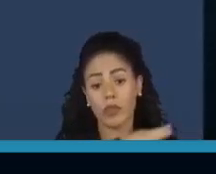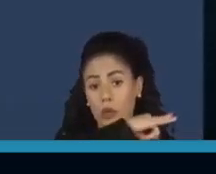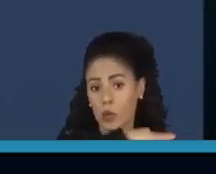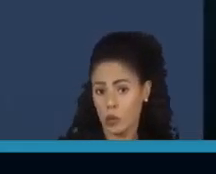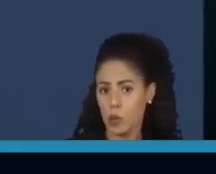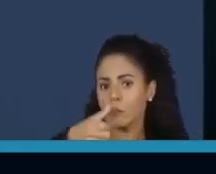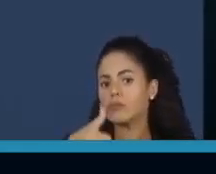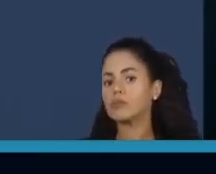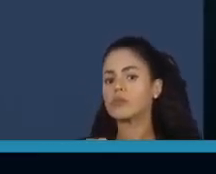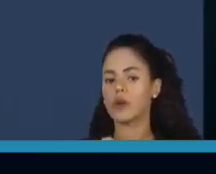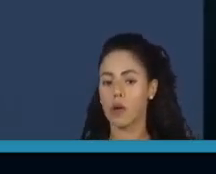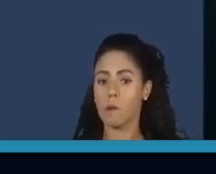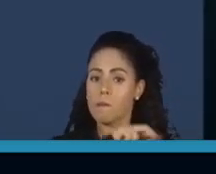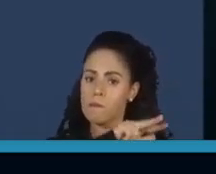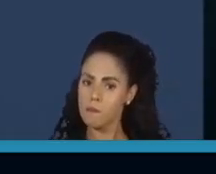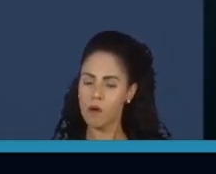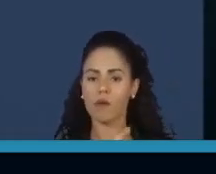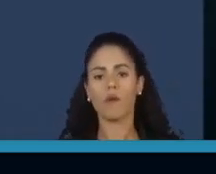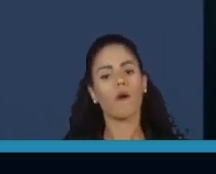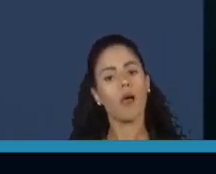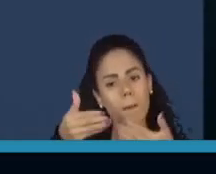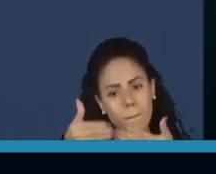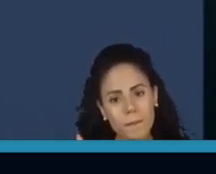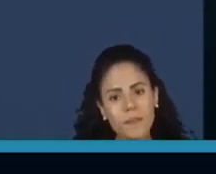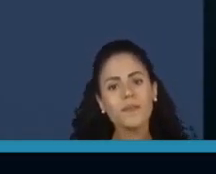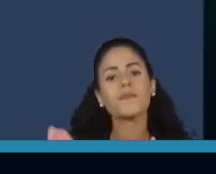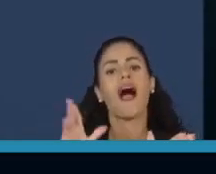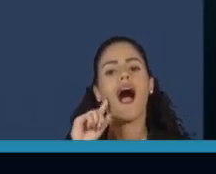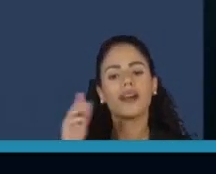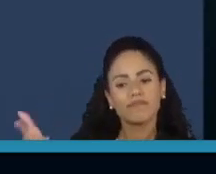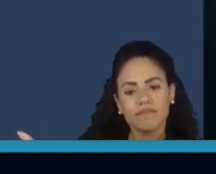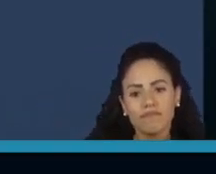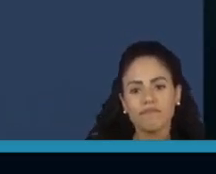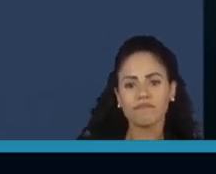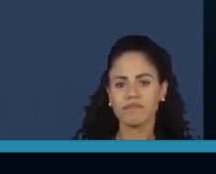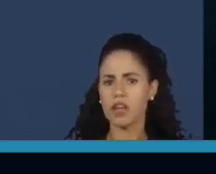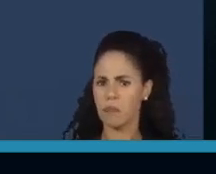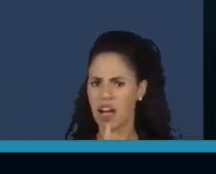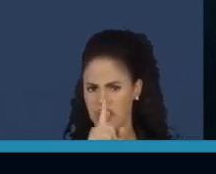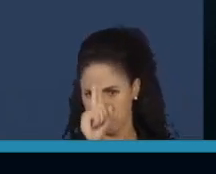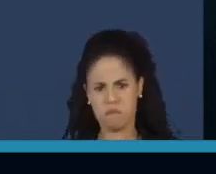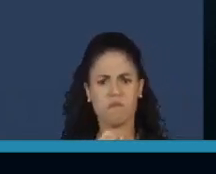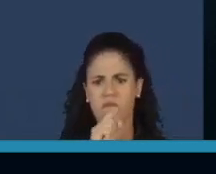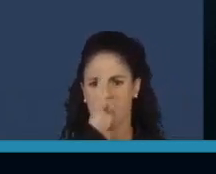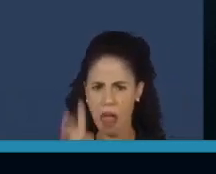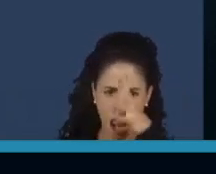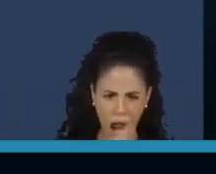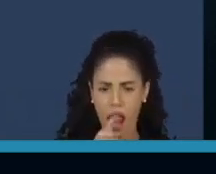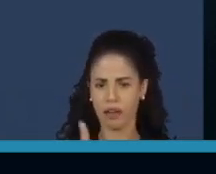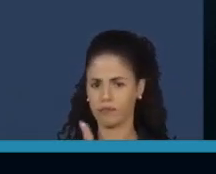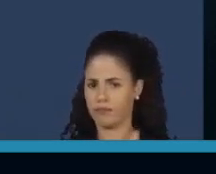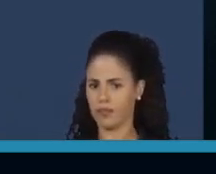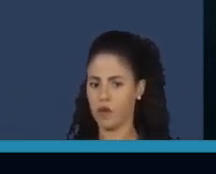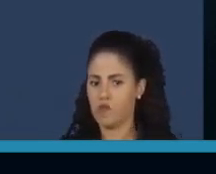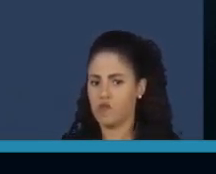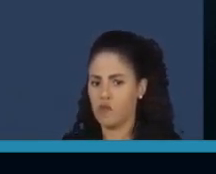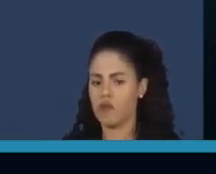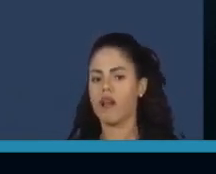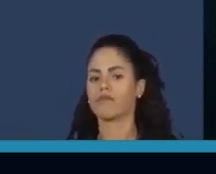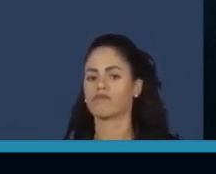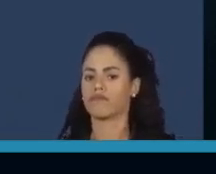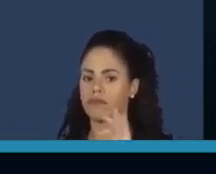que Portugal deve ser um país de portas abertas à imigração, mas não de portas escancaradas. E